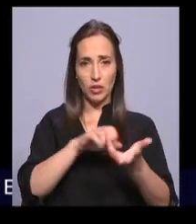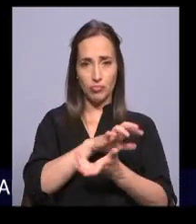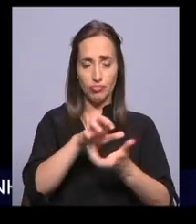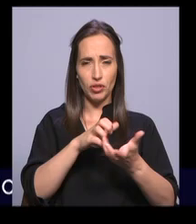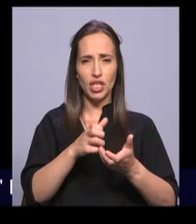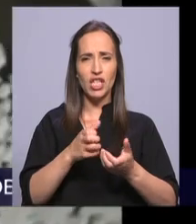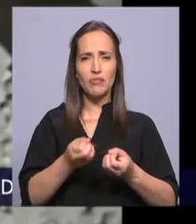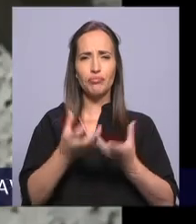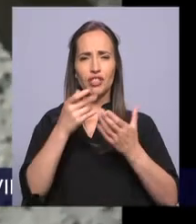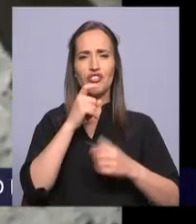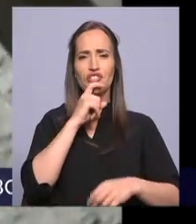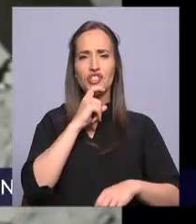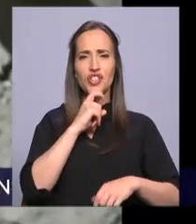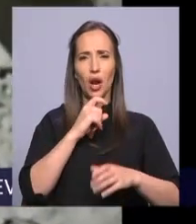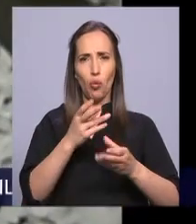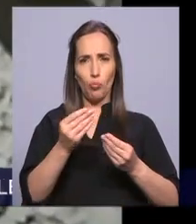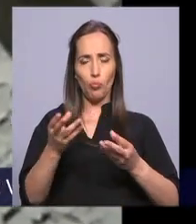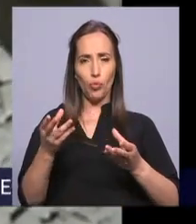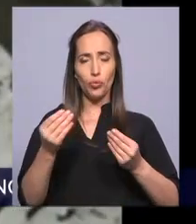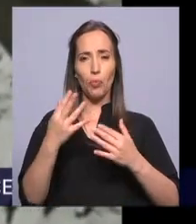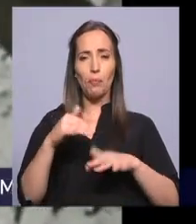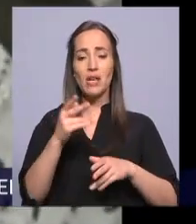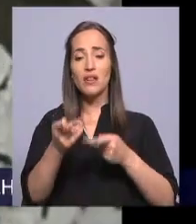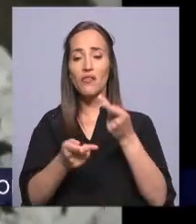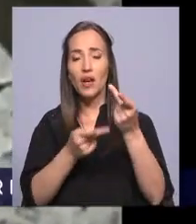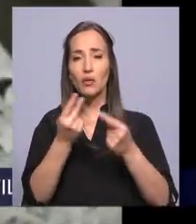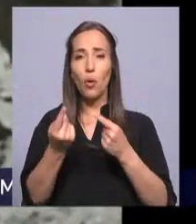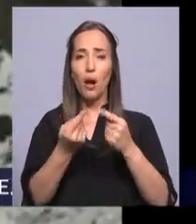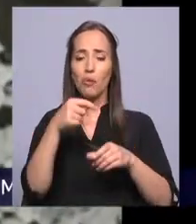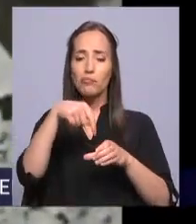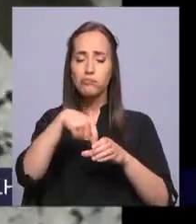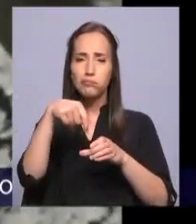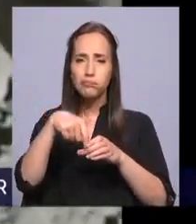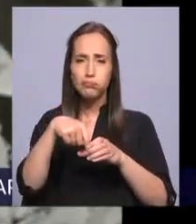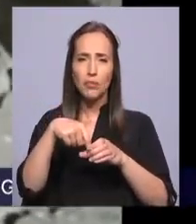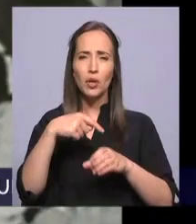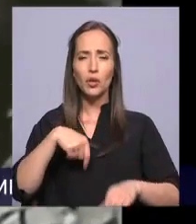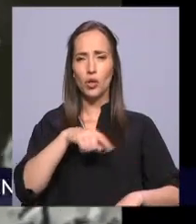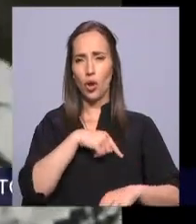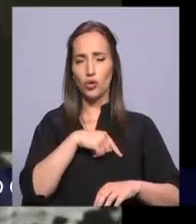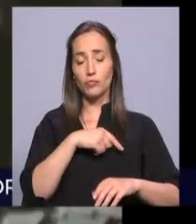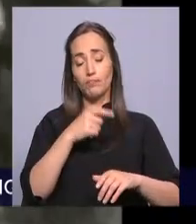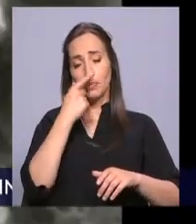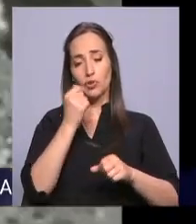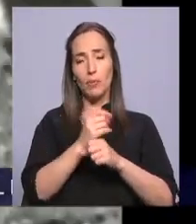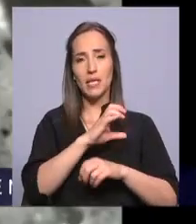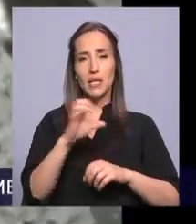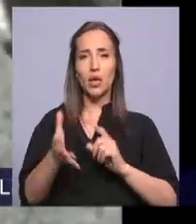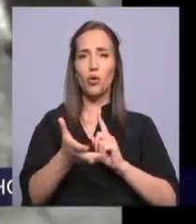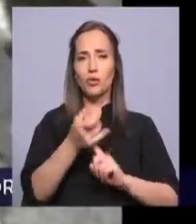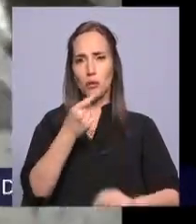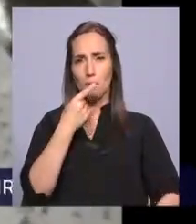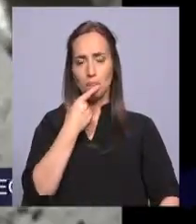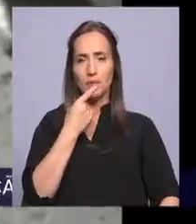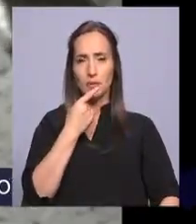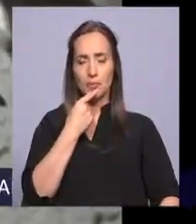gelo, mas, analisando alguns dos isótopos destas amostras, nós conseguimos perceber, os cientistas conseguiram perceber que passou